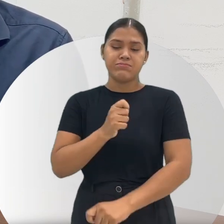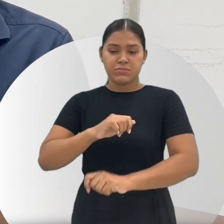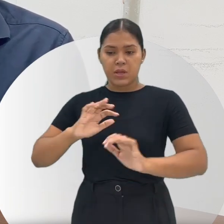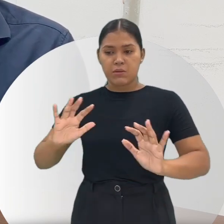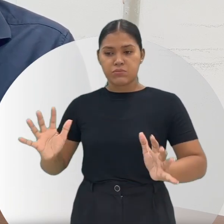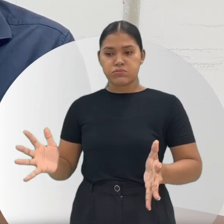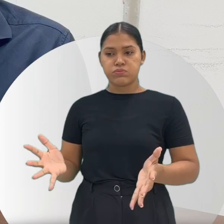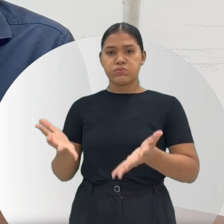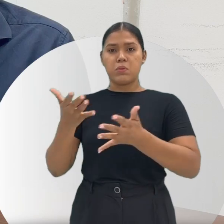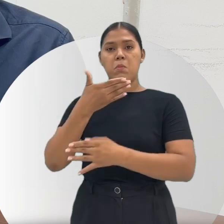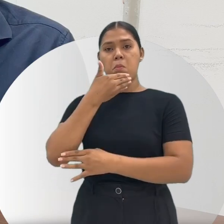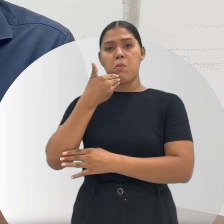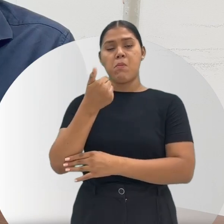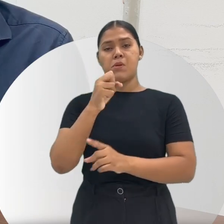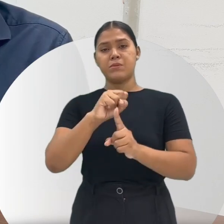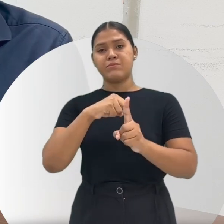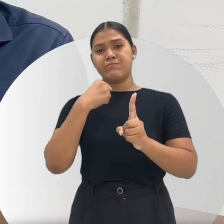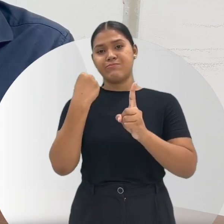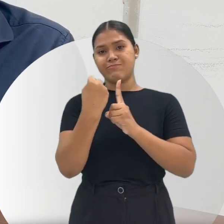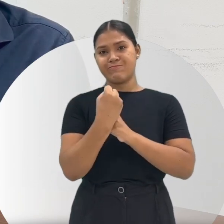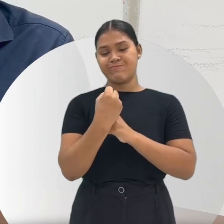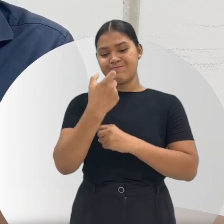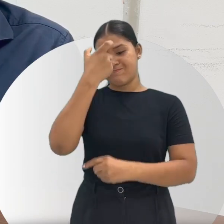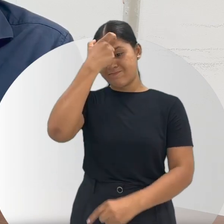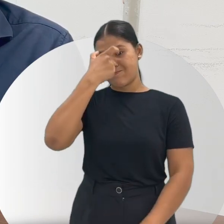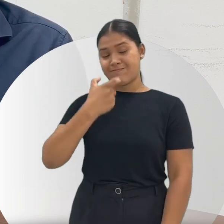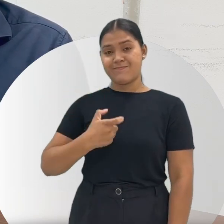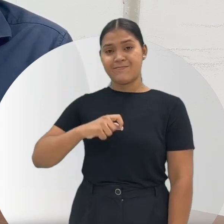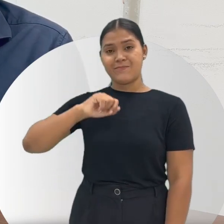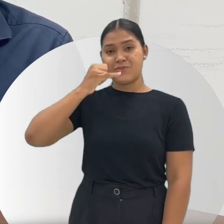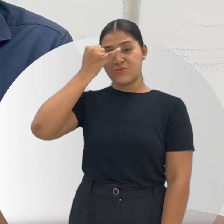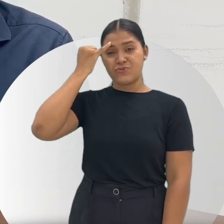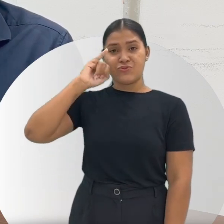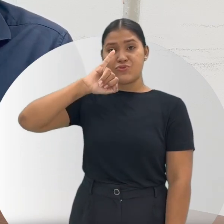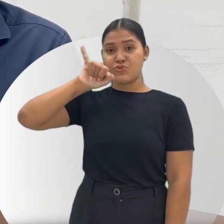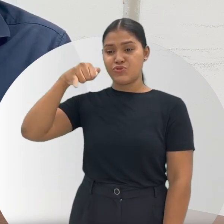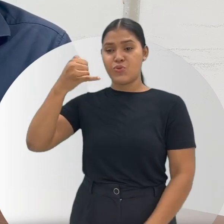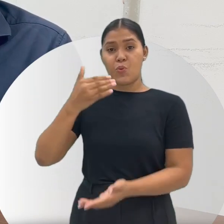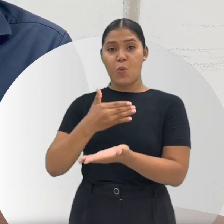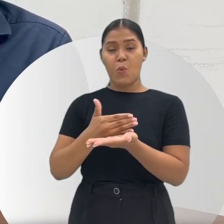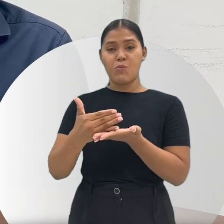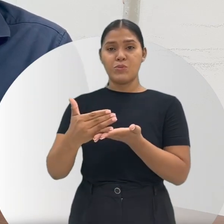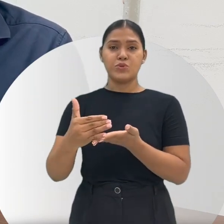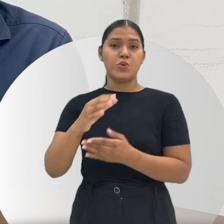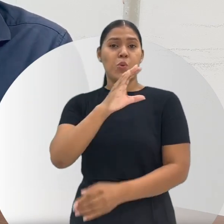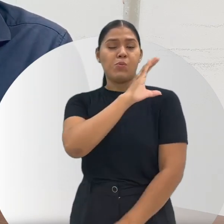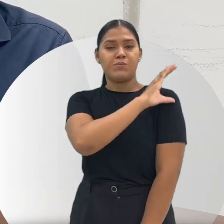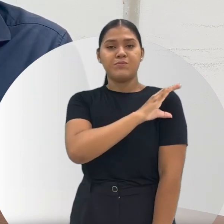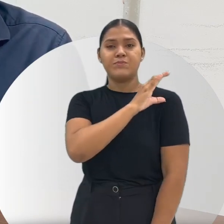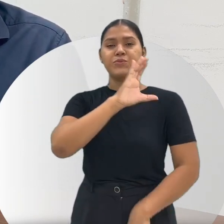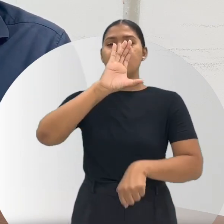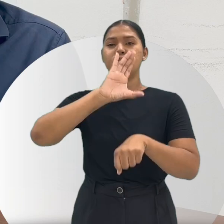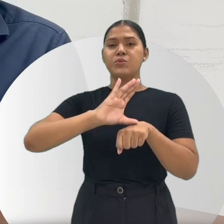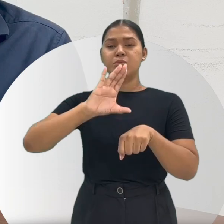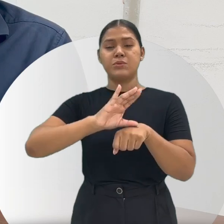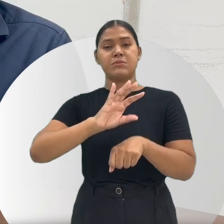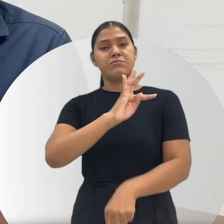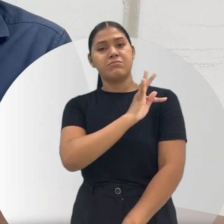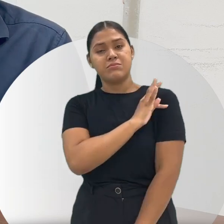mude. O Jean, que começou em 2012, que iniciou como coordenador de curso técnico, depois foi